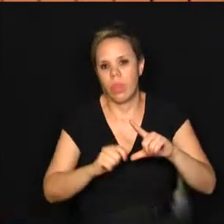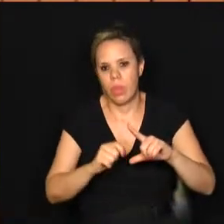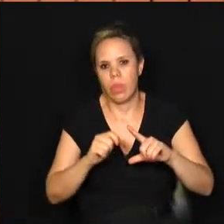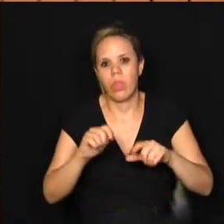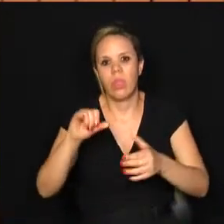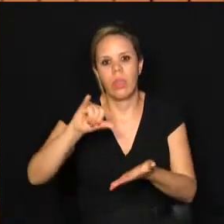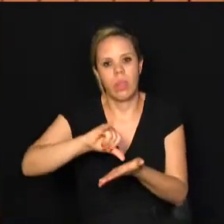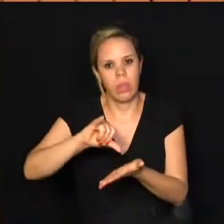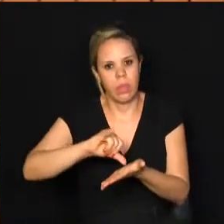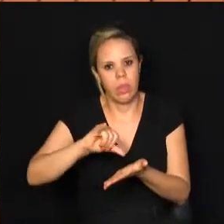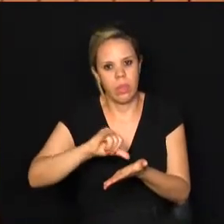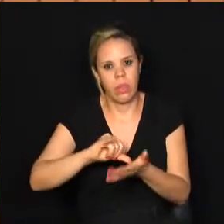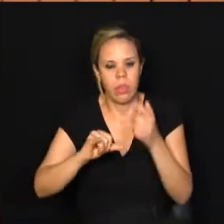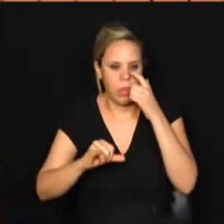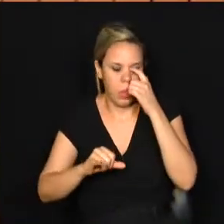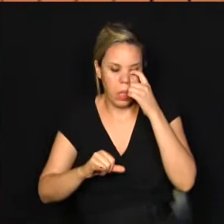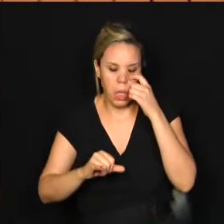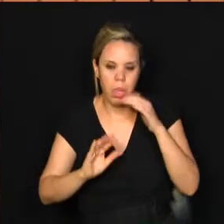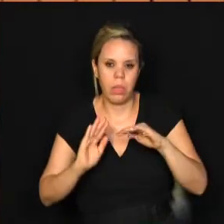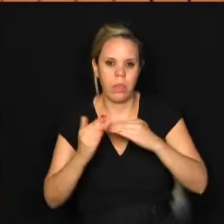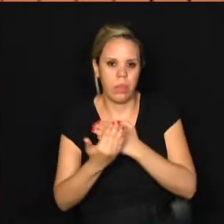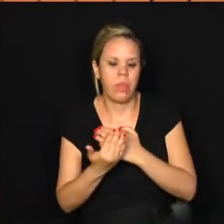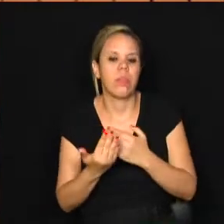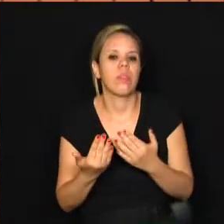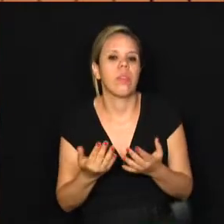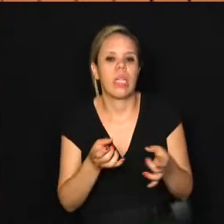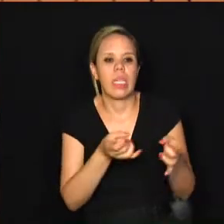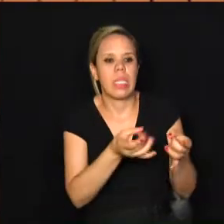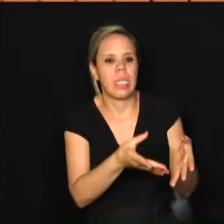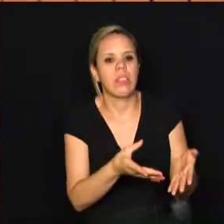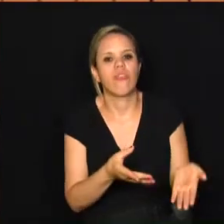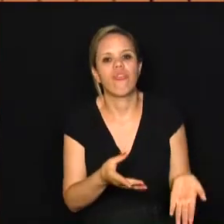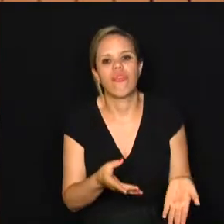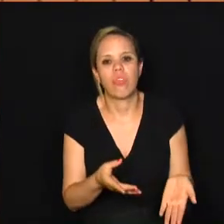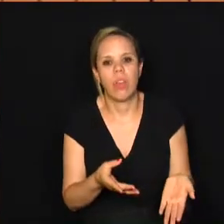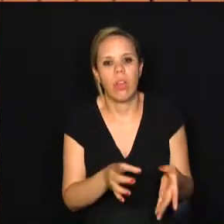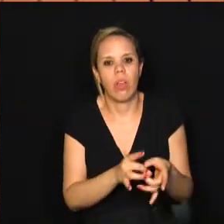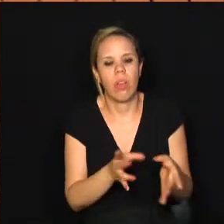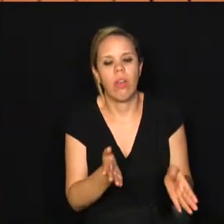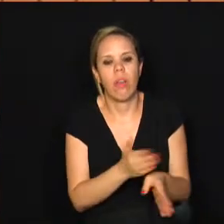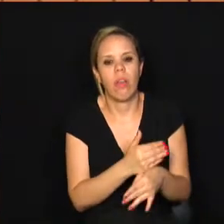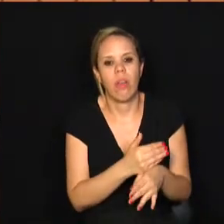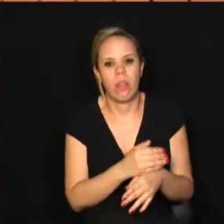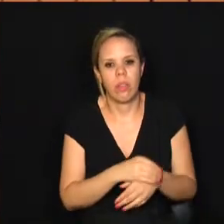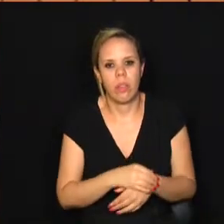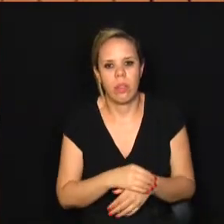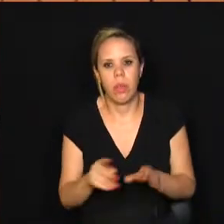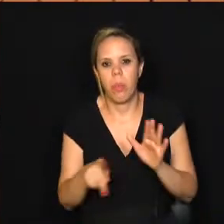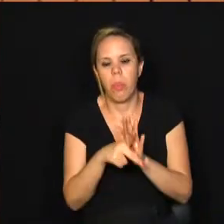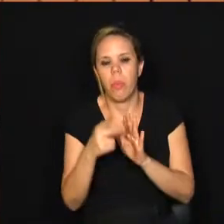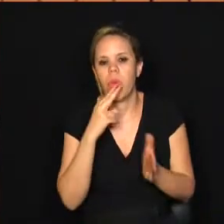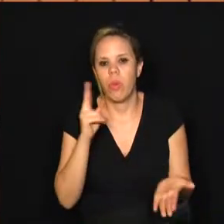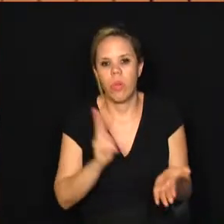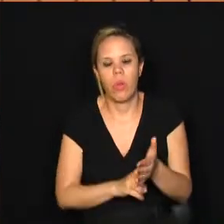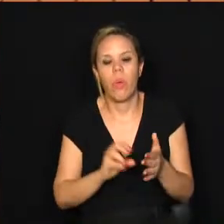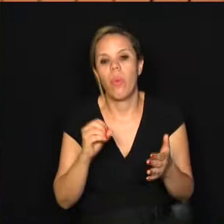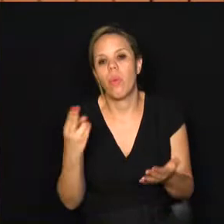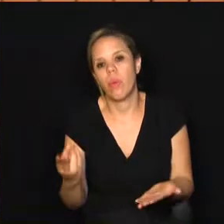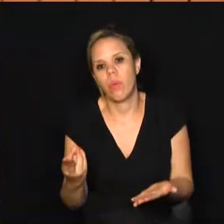centro. Nas periferias, eles querem deixar na mão do próprio Correio, ou seja,